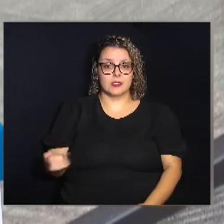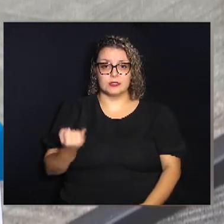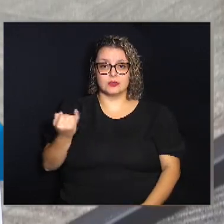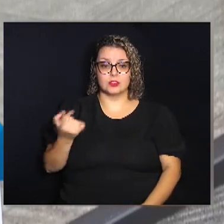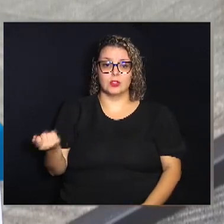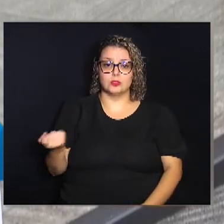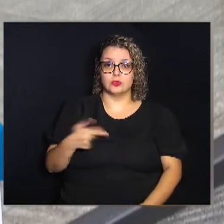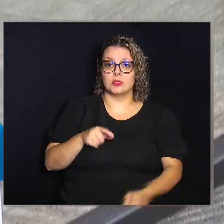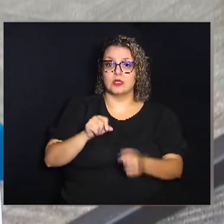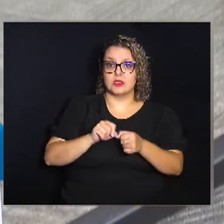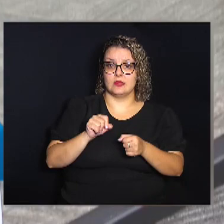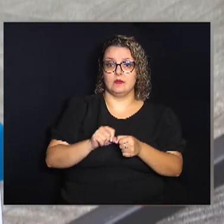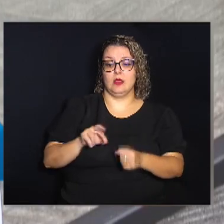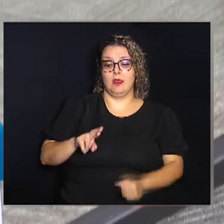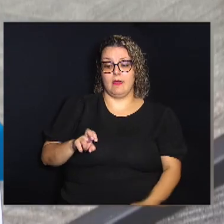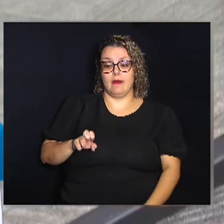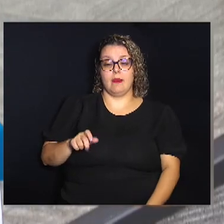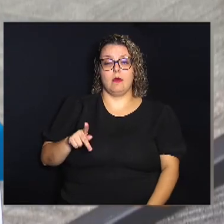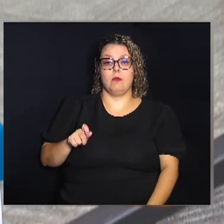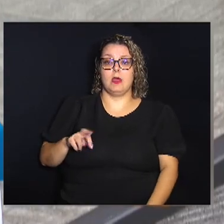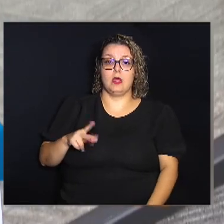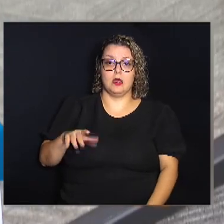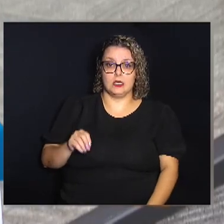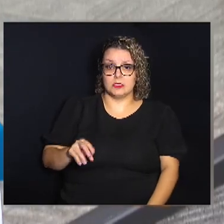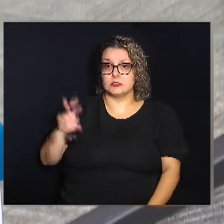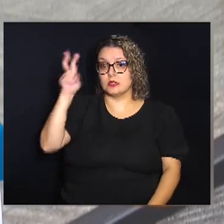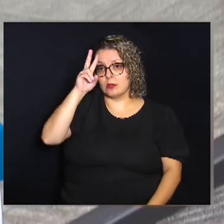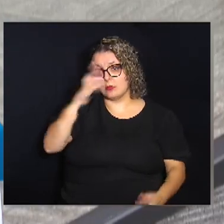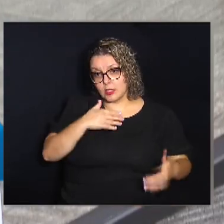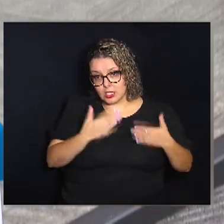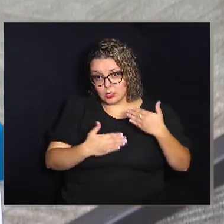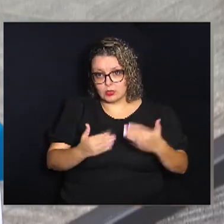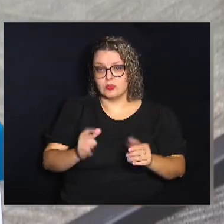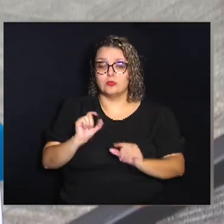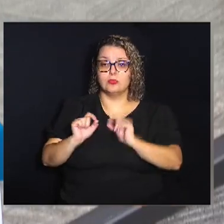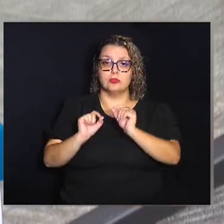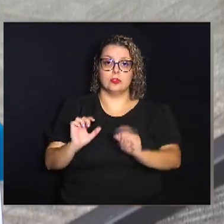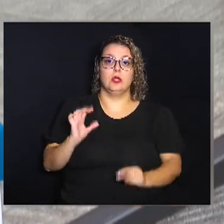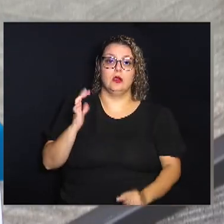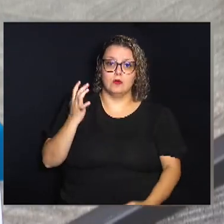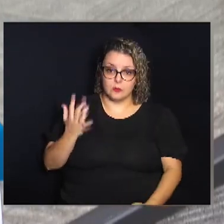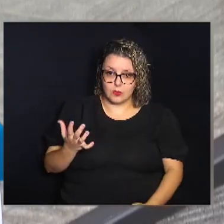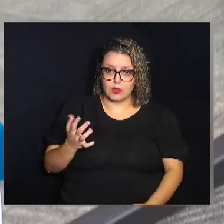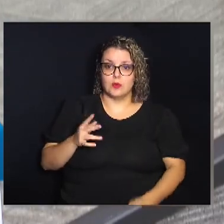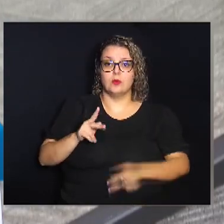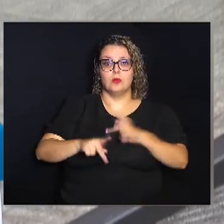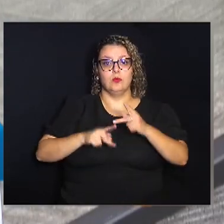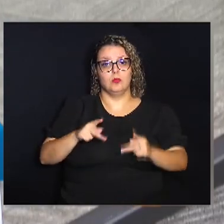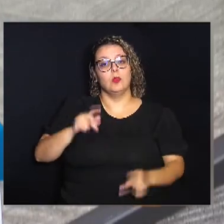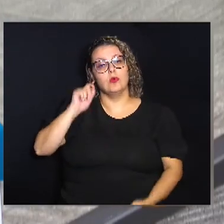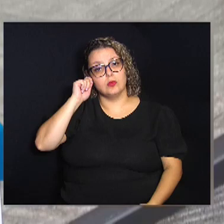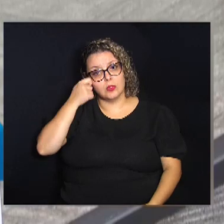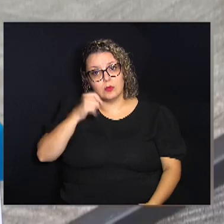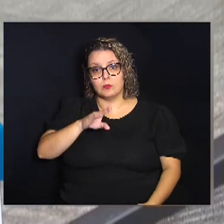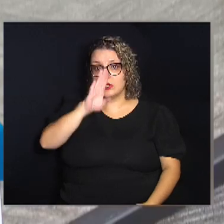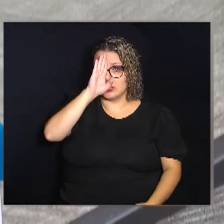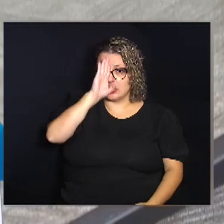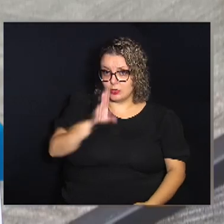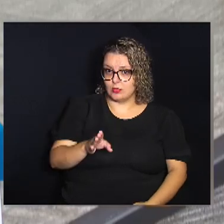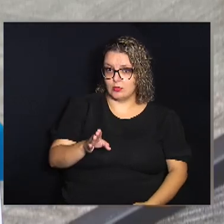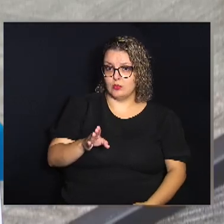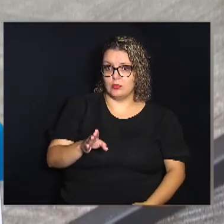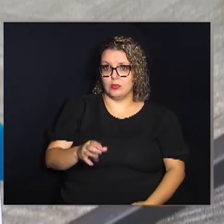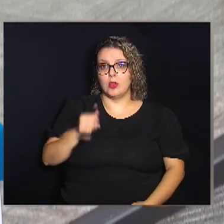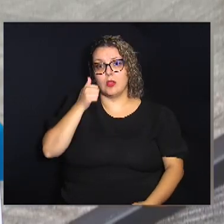que se fazer uma reparação histórica com o que aconteceu com o povo negro e principalmente com